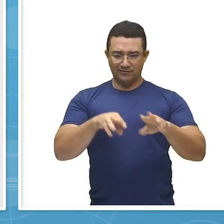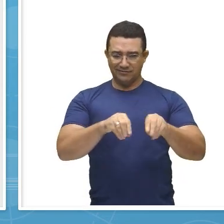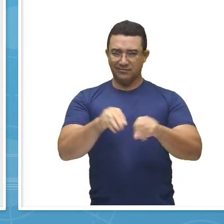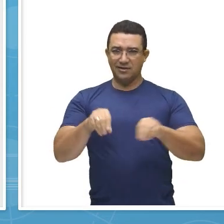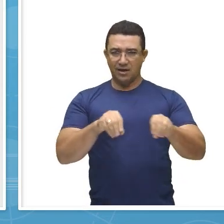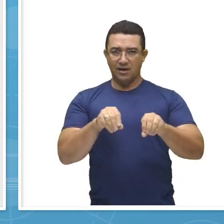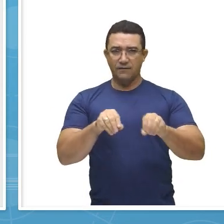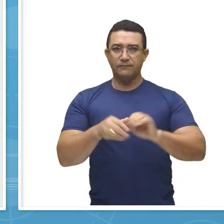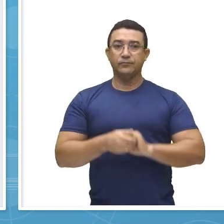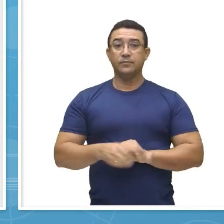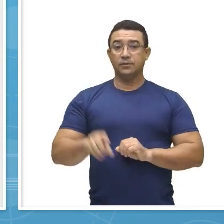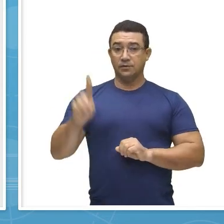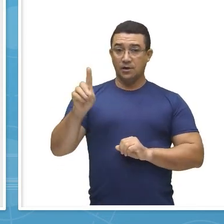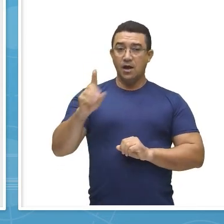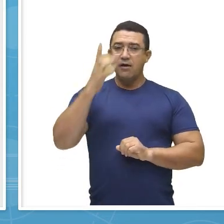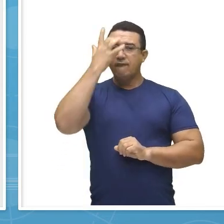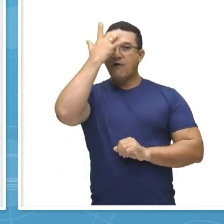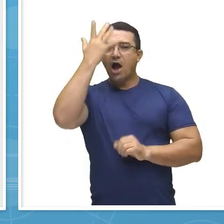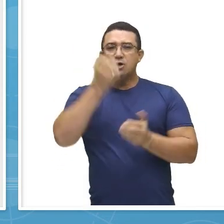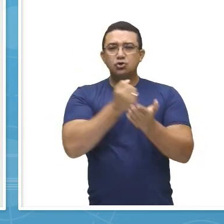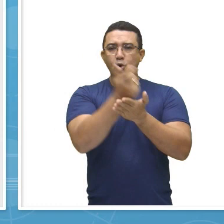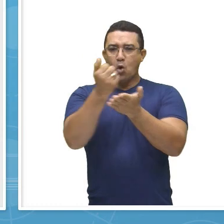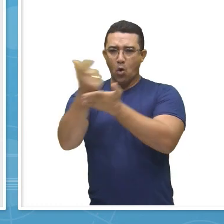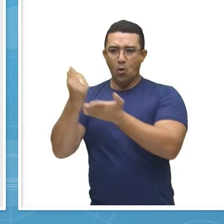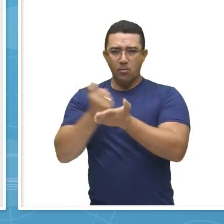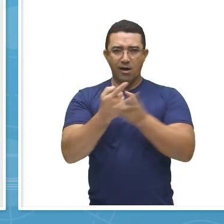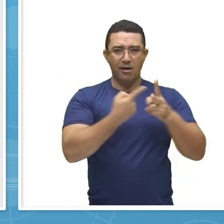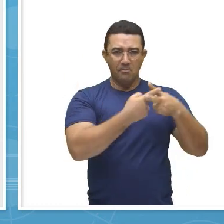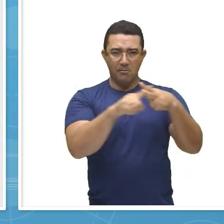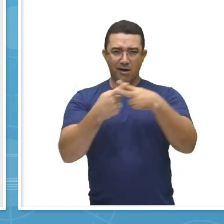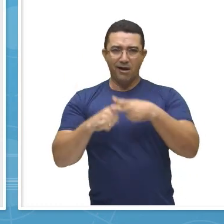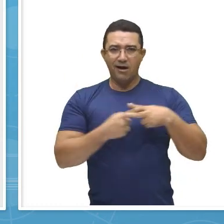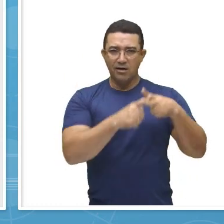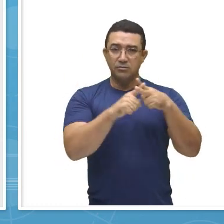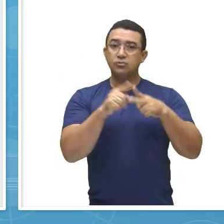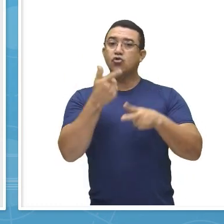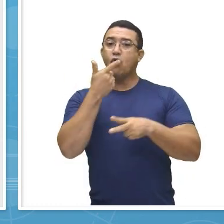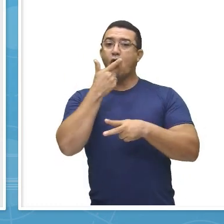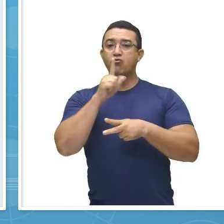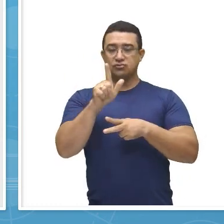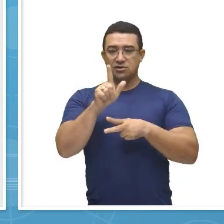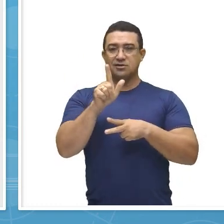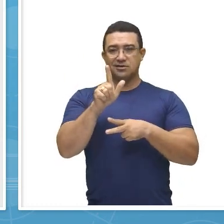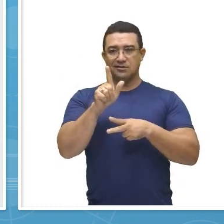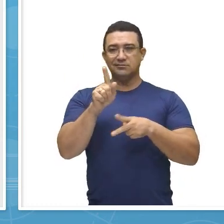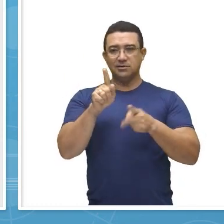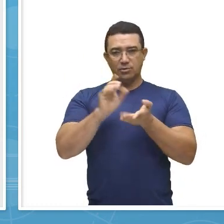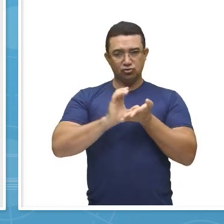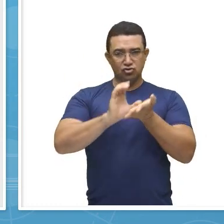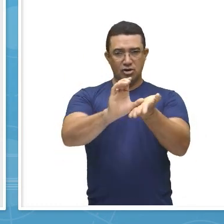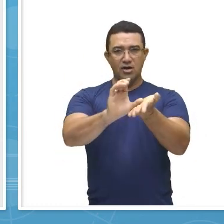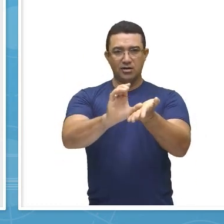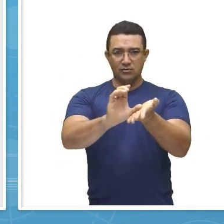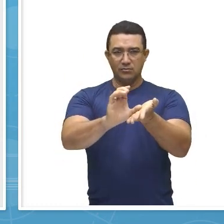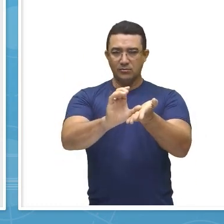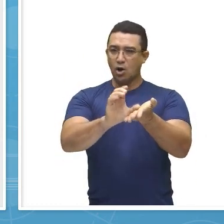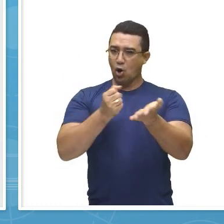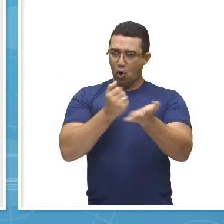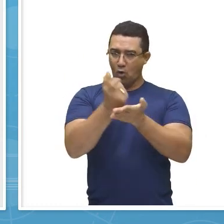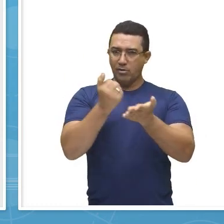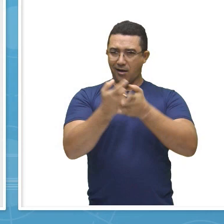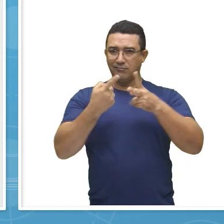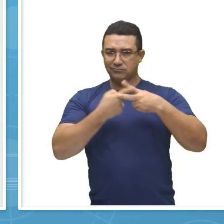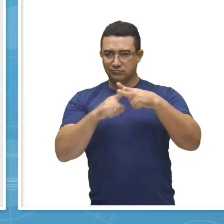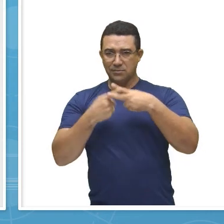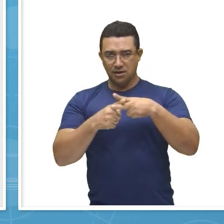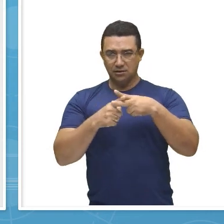D, facilidade na compra de máquinas pelo artesão que conseguia financiamento para isso. Olha só, prestem atenção aí no